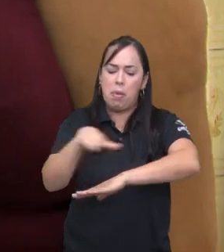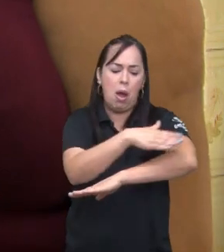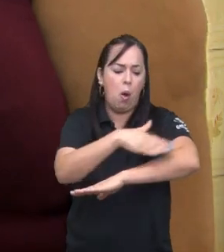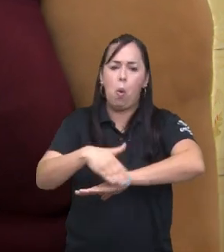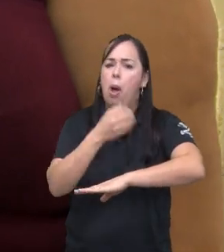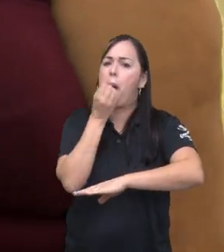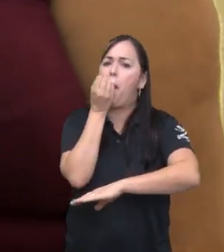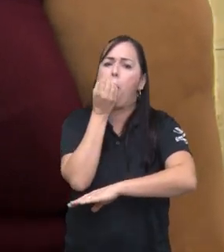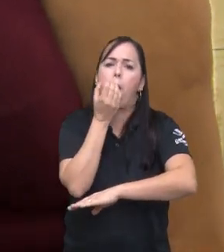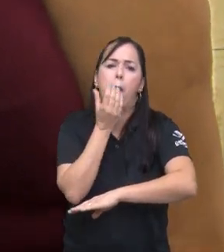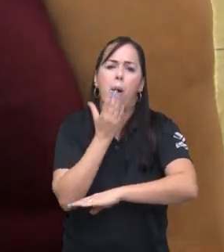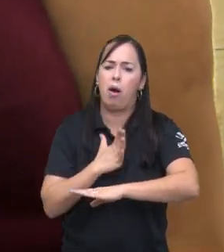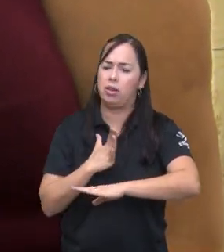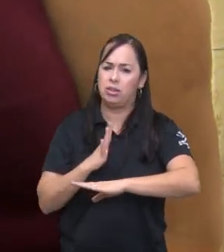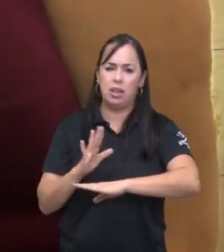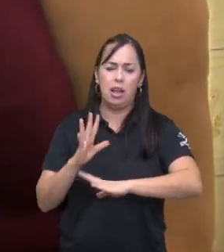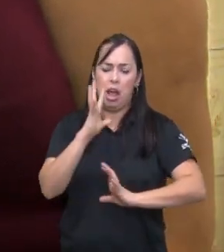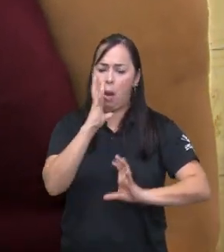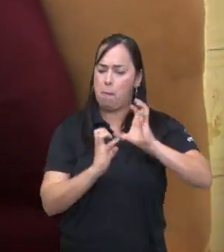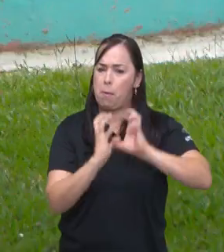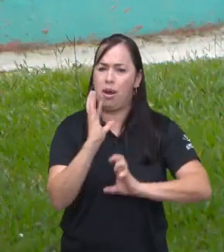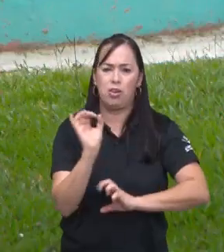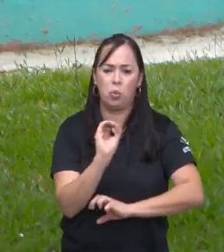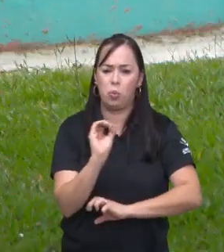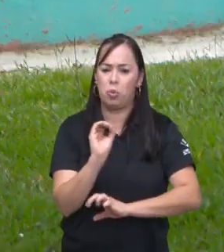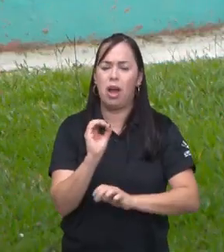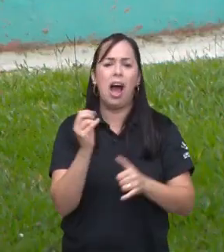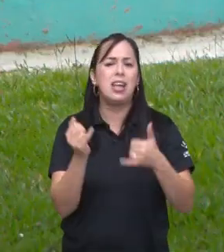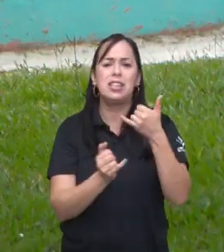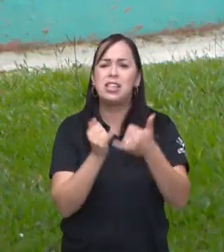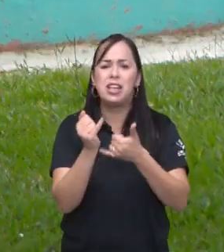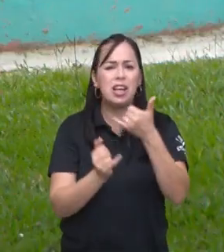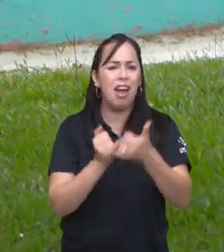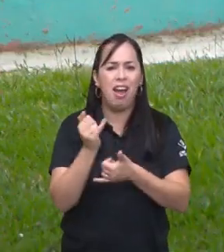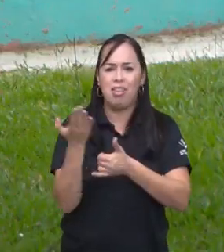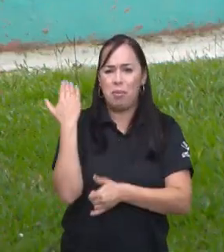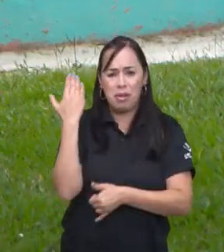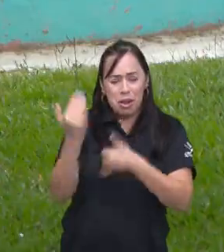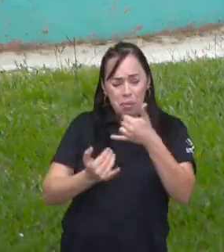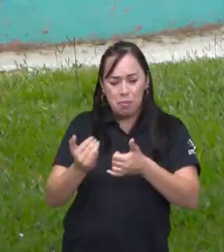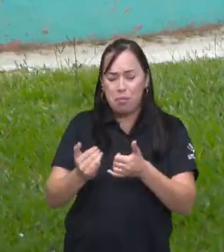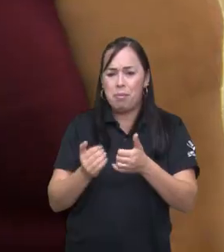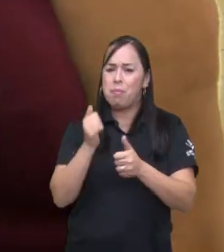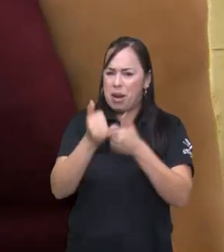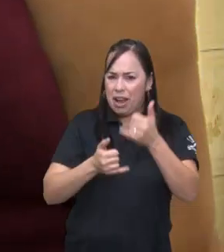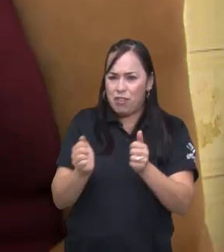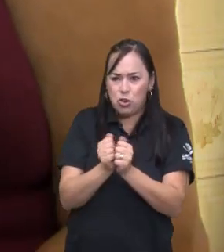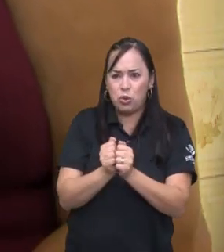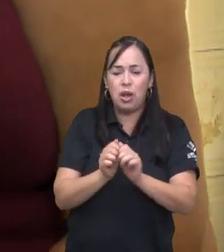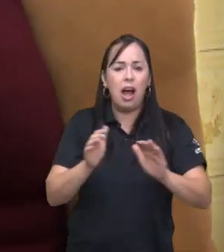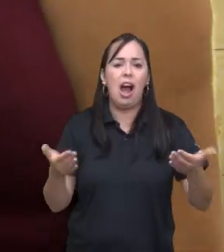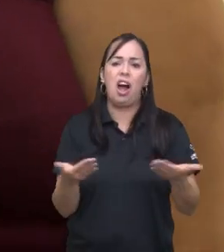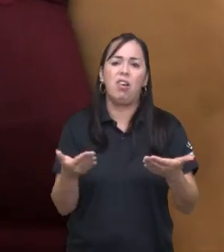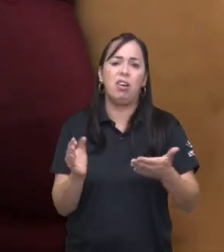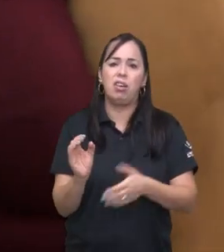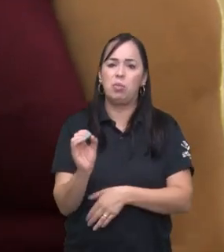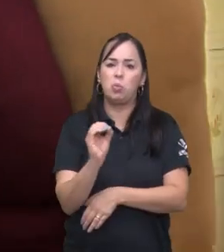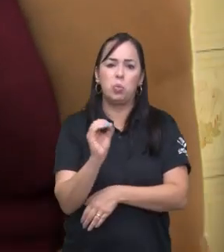tem confusão, não tem briga, as crianças tudo brincavam junto. Agora não tem mais crianças que na rua,